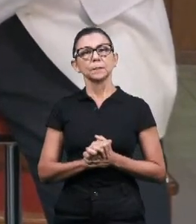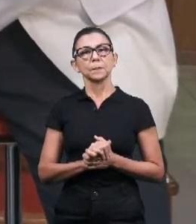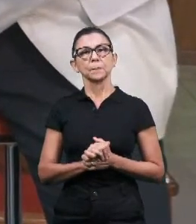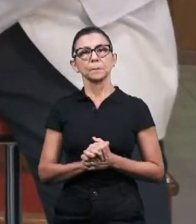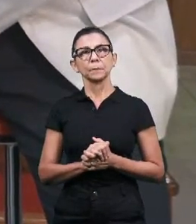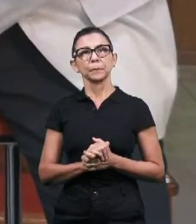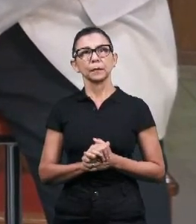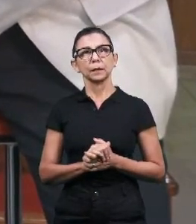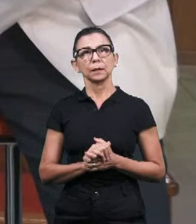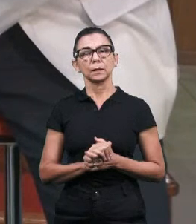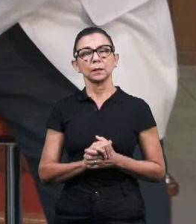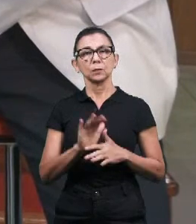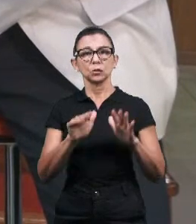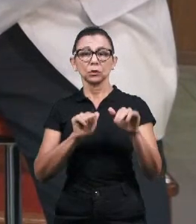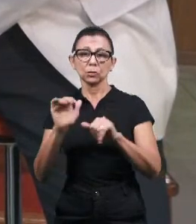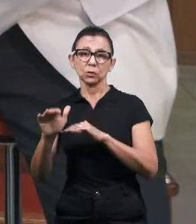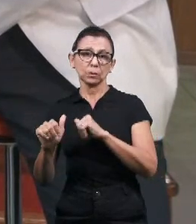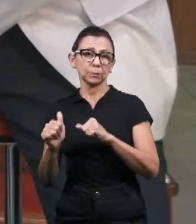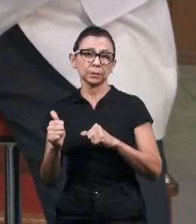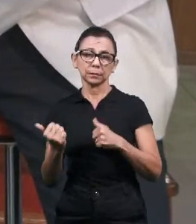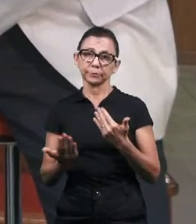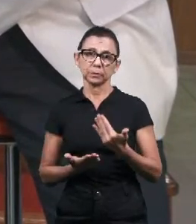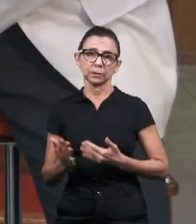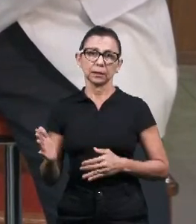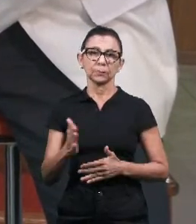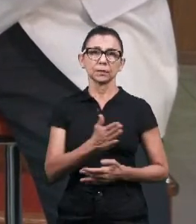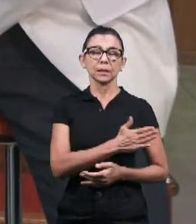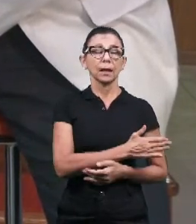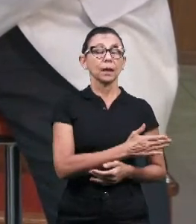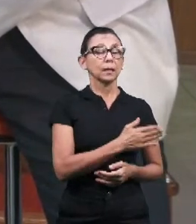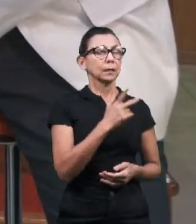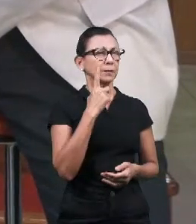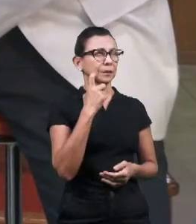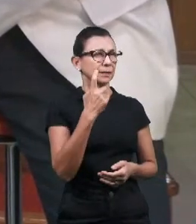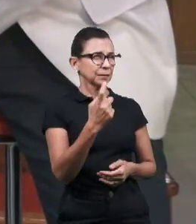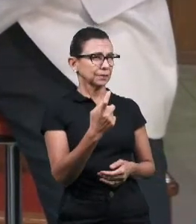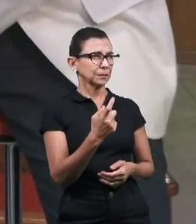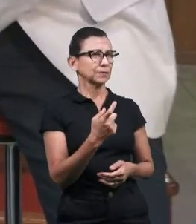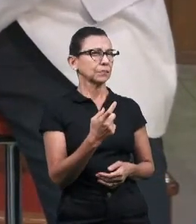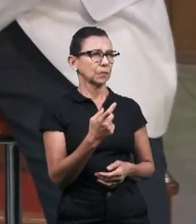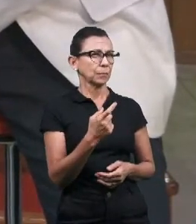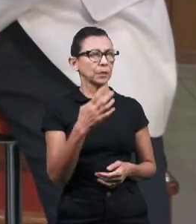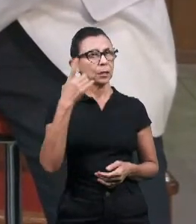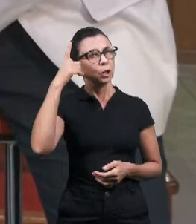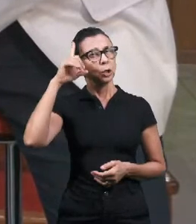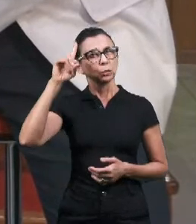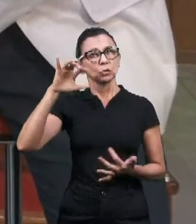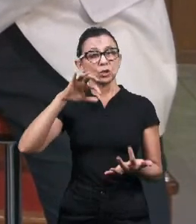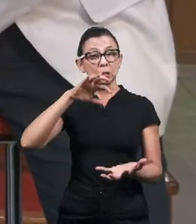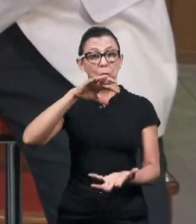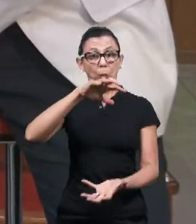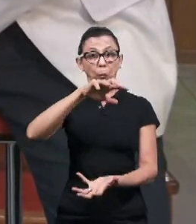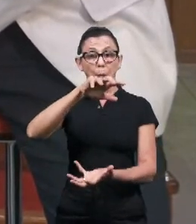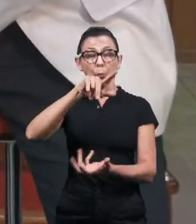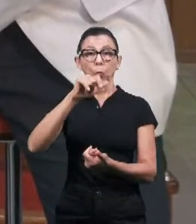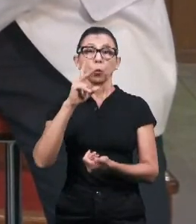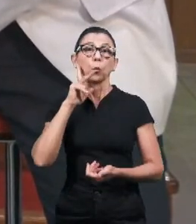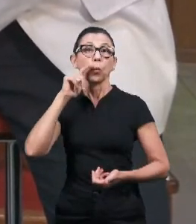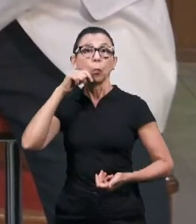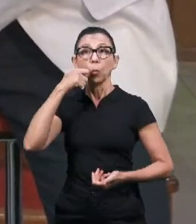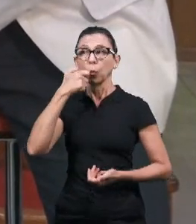pessoal, todos os irmãos puderam ver, foi no dia da Ceia Mundial, né? Foi. Nós tivemos aqui quase que uma totalidade,